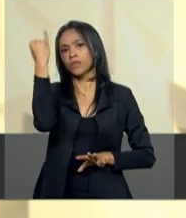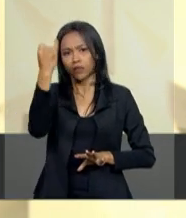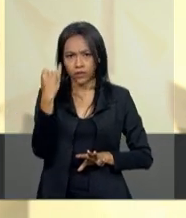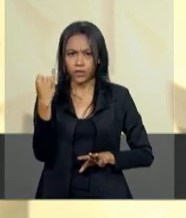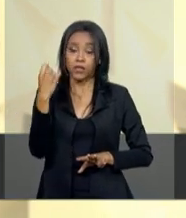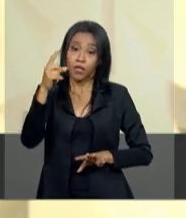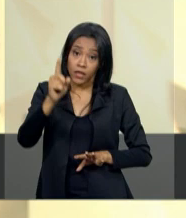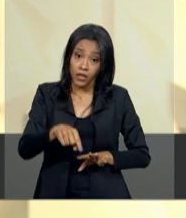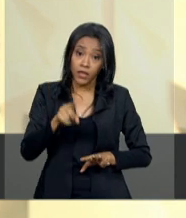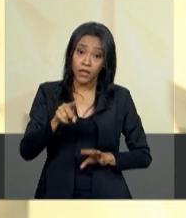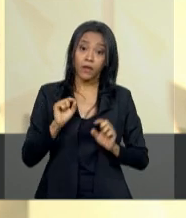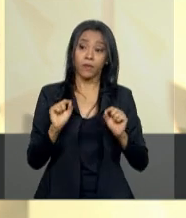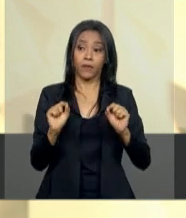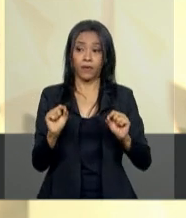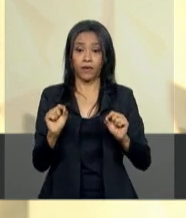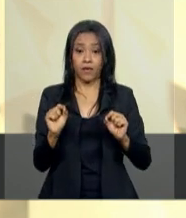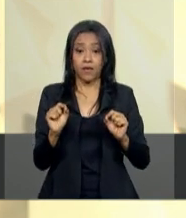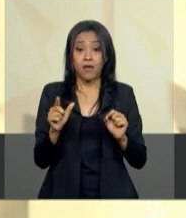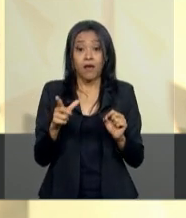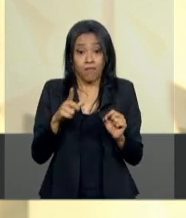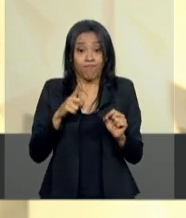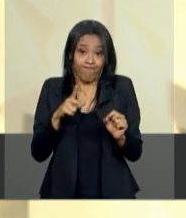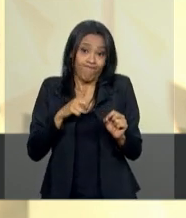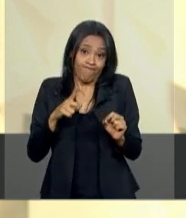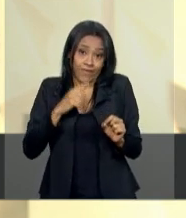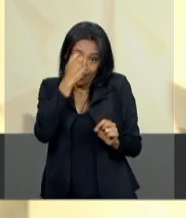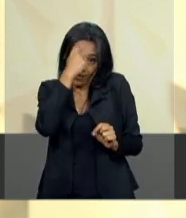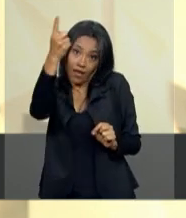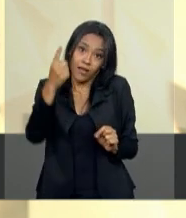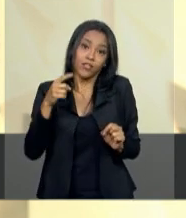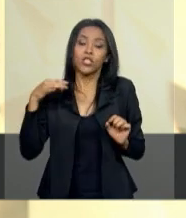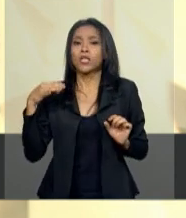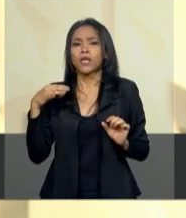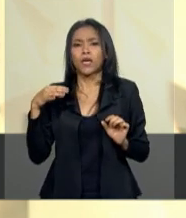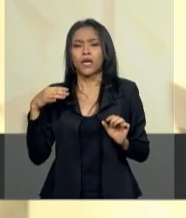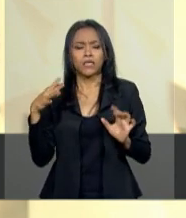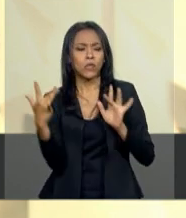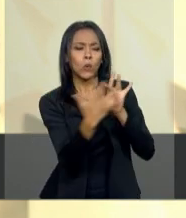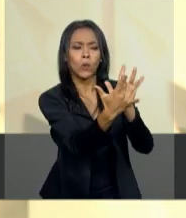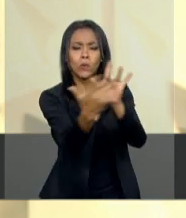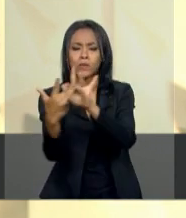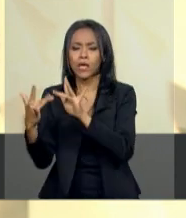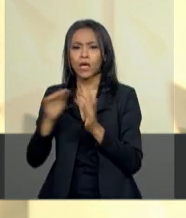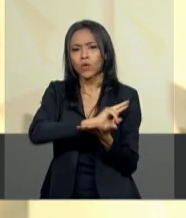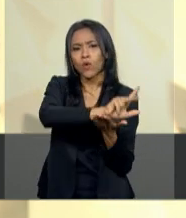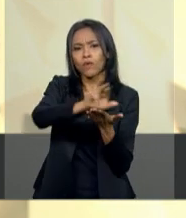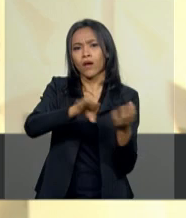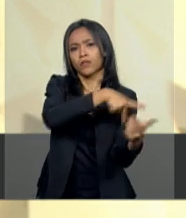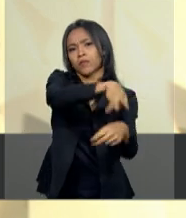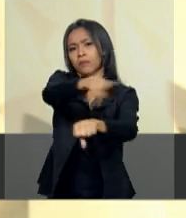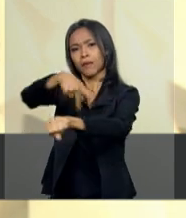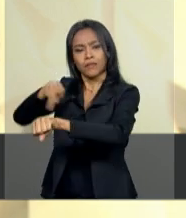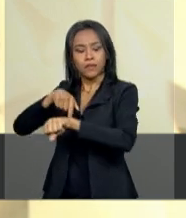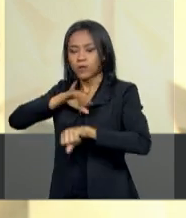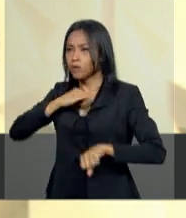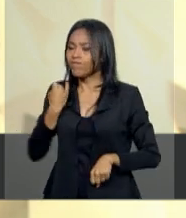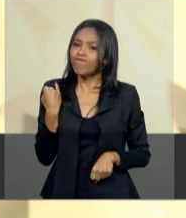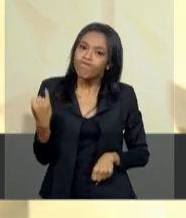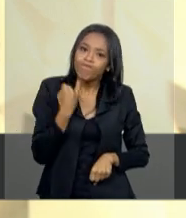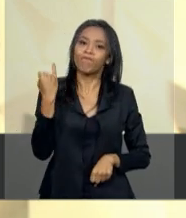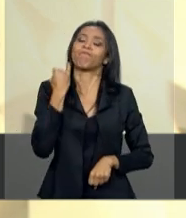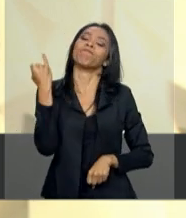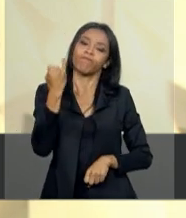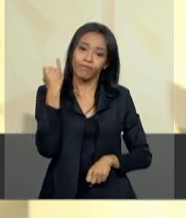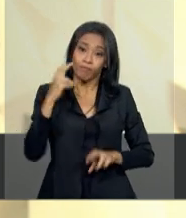por excelência, aderiu à ideia de que o multilateralismo importava e que, por consequência